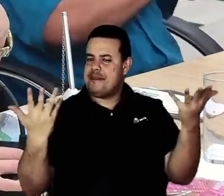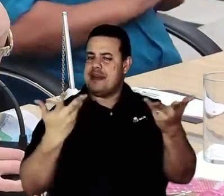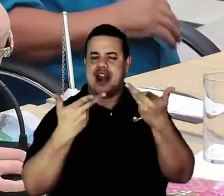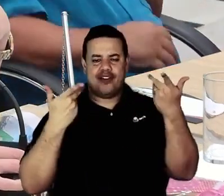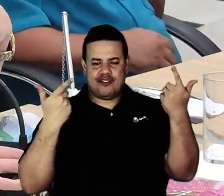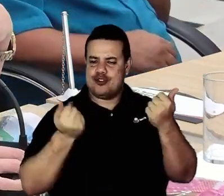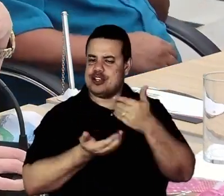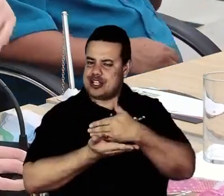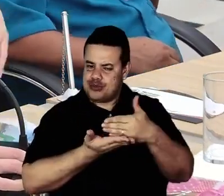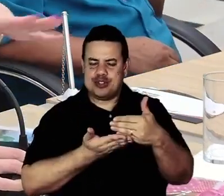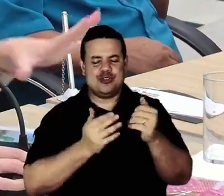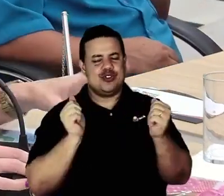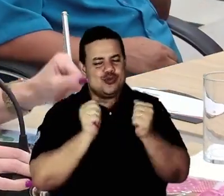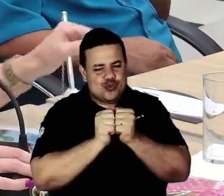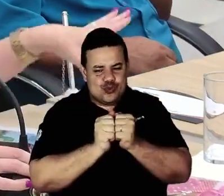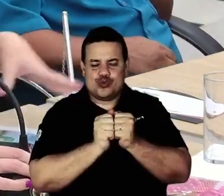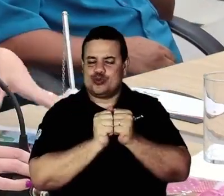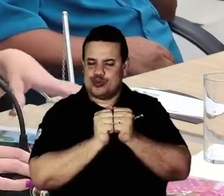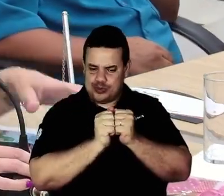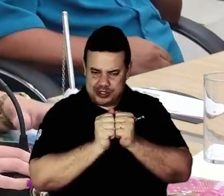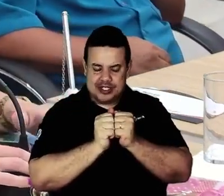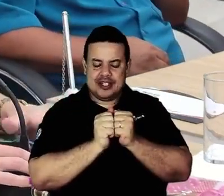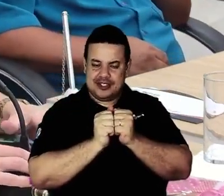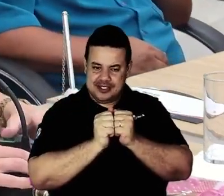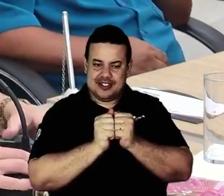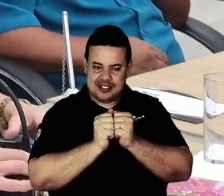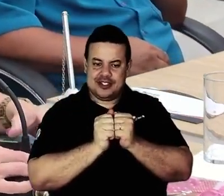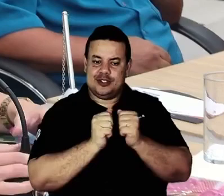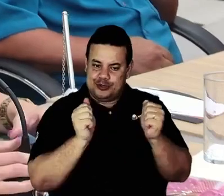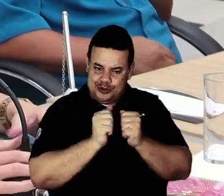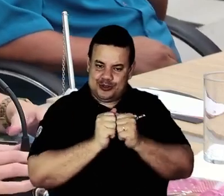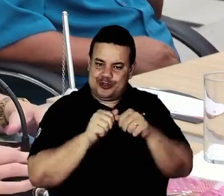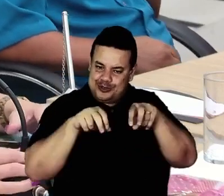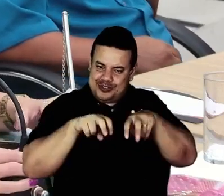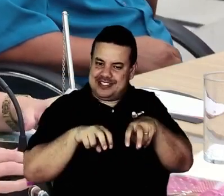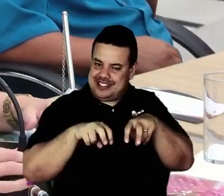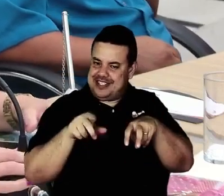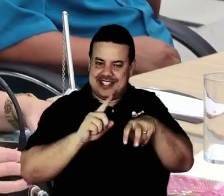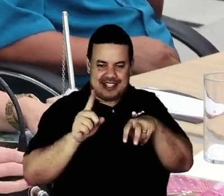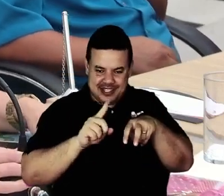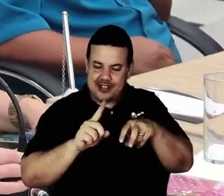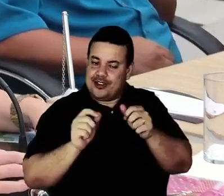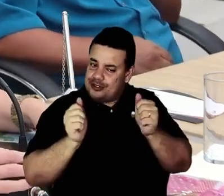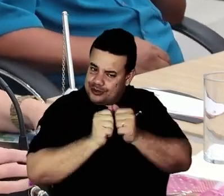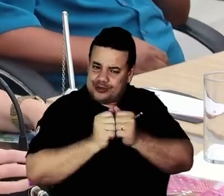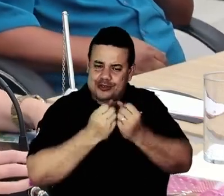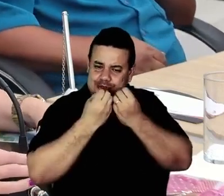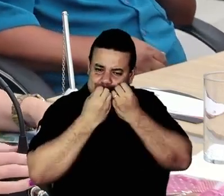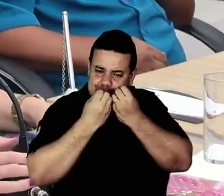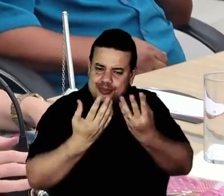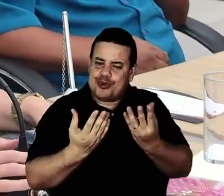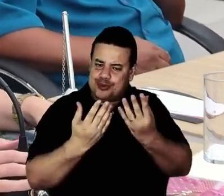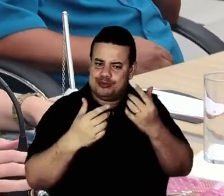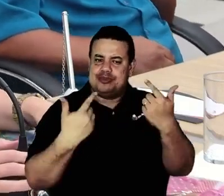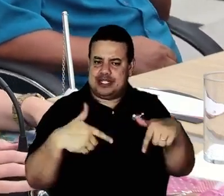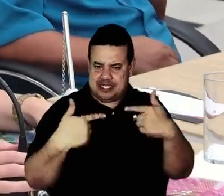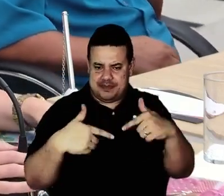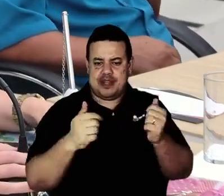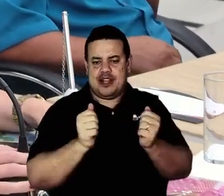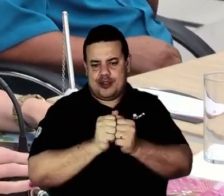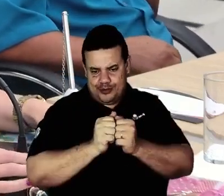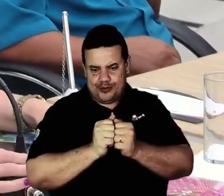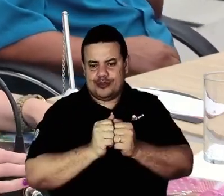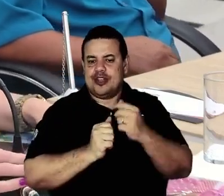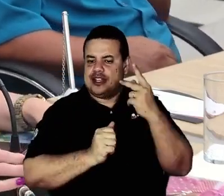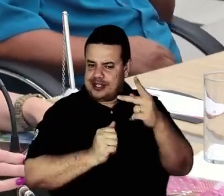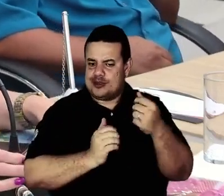muito próximo. Não é só próximo da mesa, da cadeira, não, mas realmente foi muito bom trabalhar com você. E que a sua causa, você sabe que é